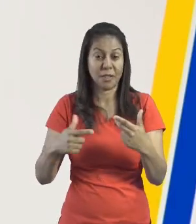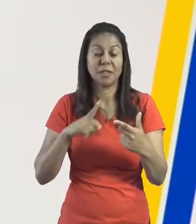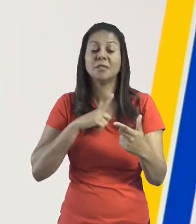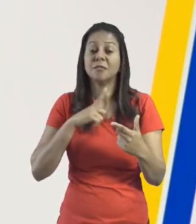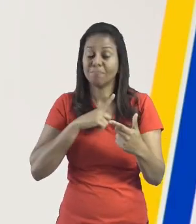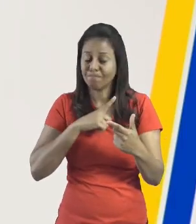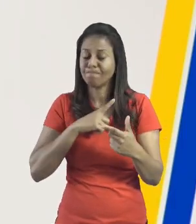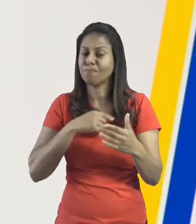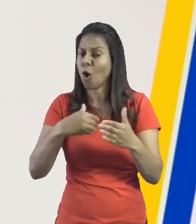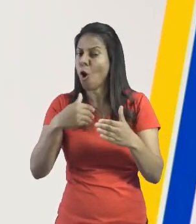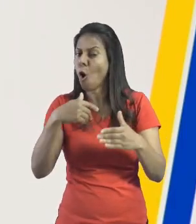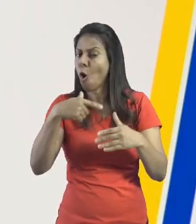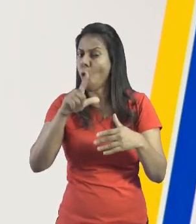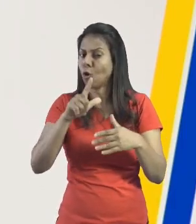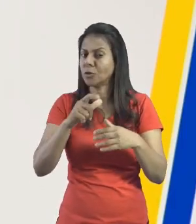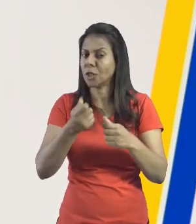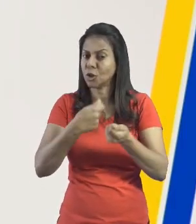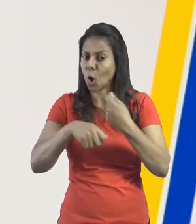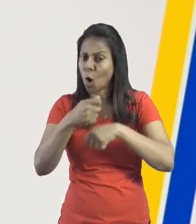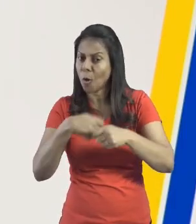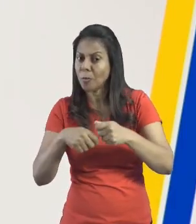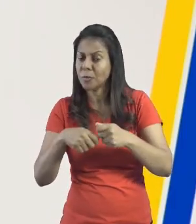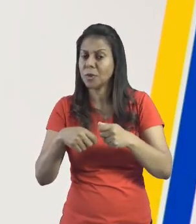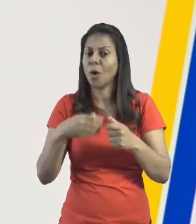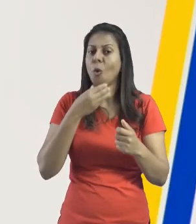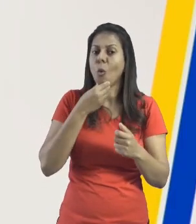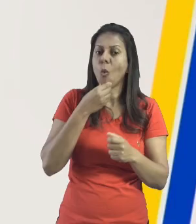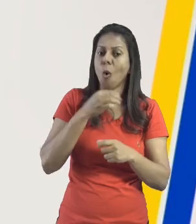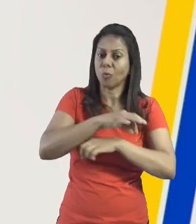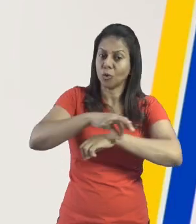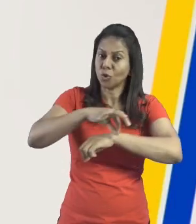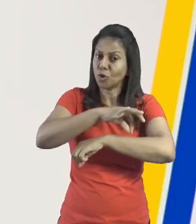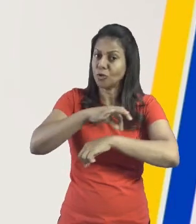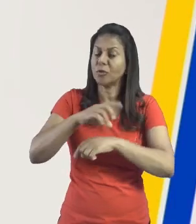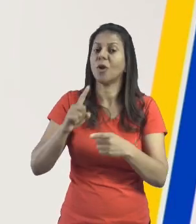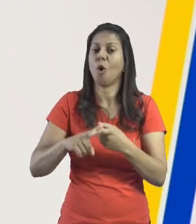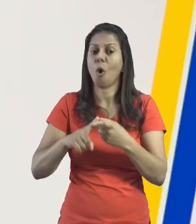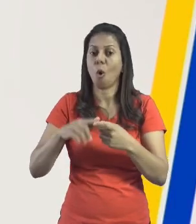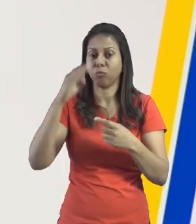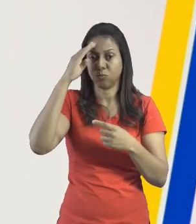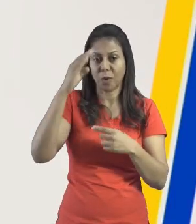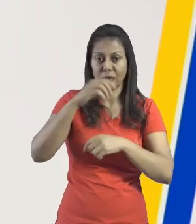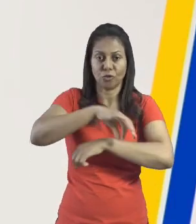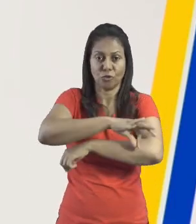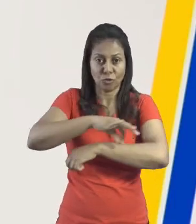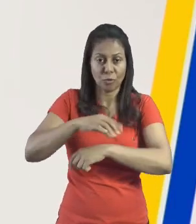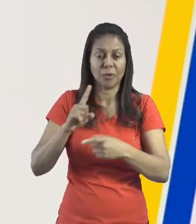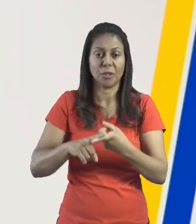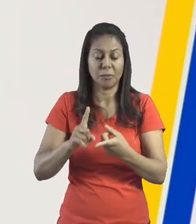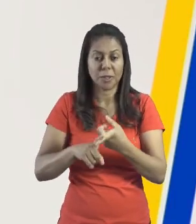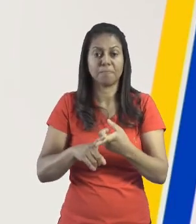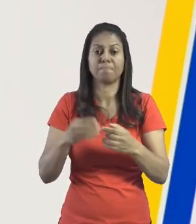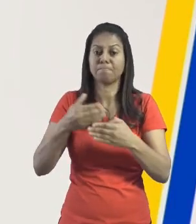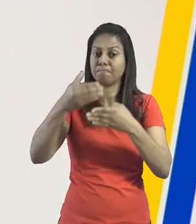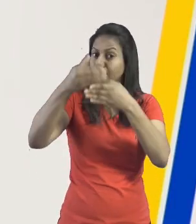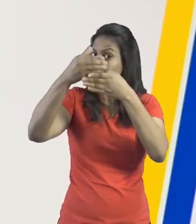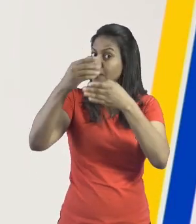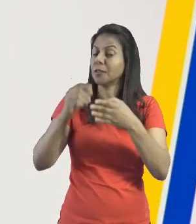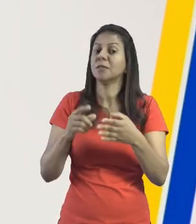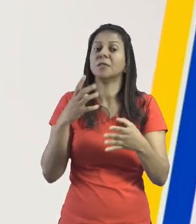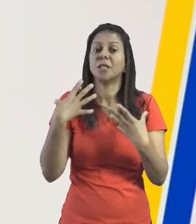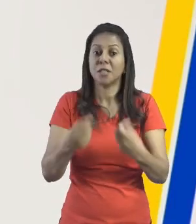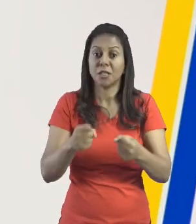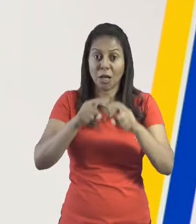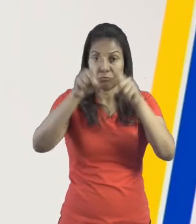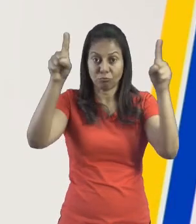outras obras, geralmente orientado pelo engenheiro ou pelo mestre de obra. Pedro quer revestir uma parede